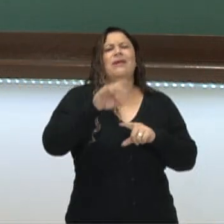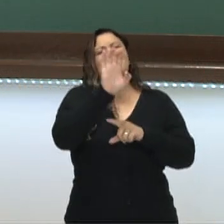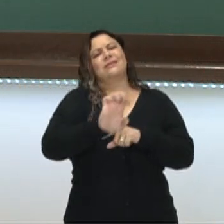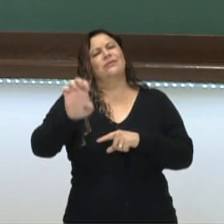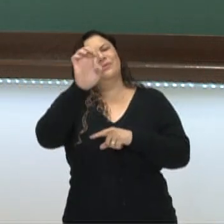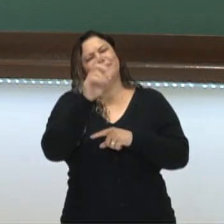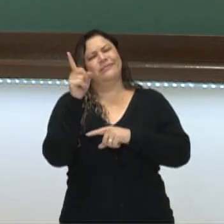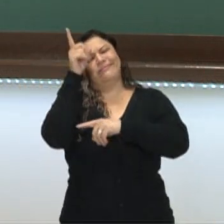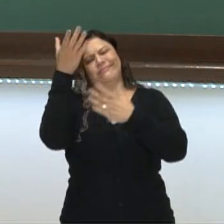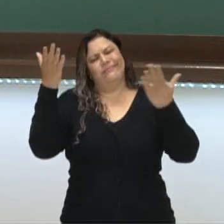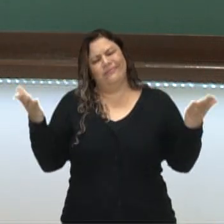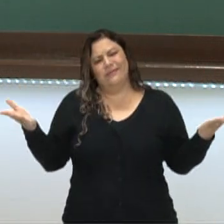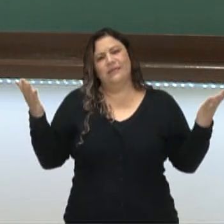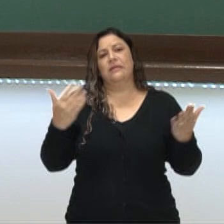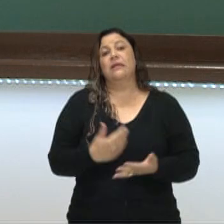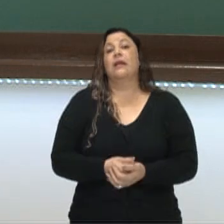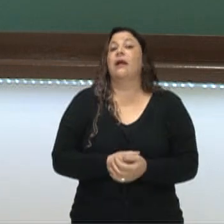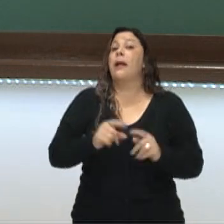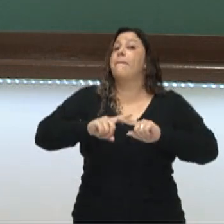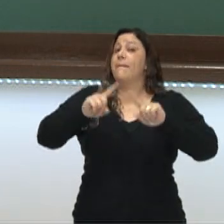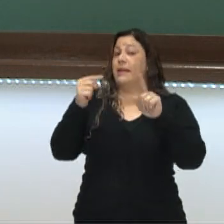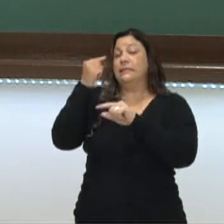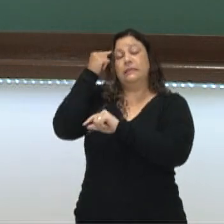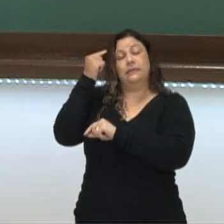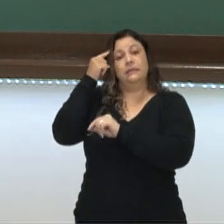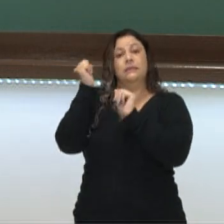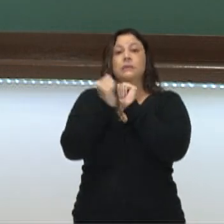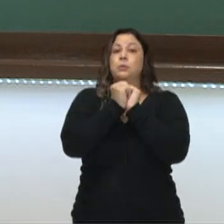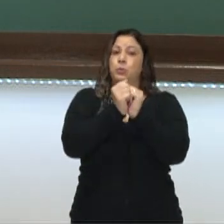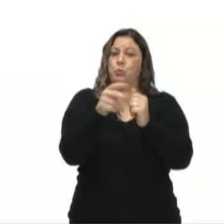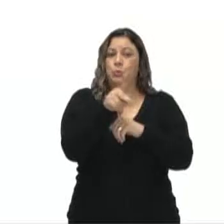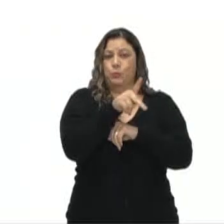fazer ali? Mas pensa aqui comigo.